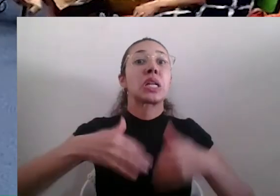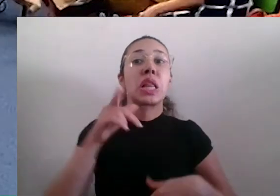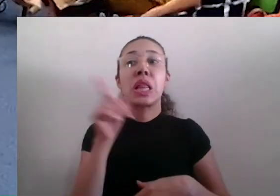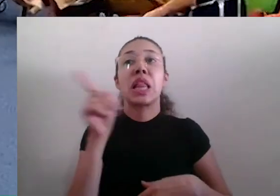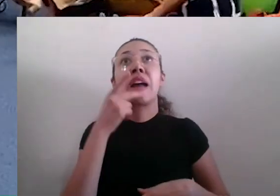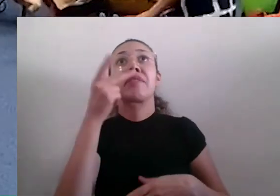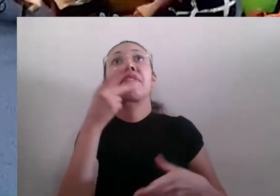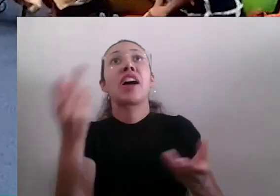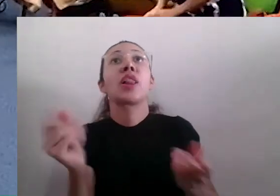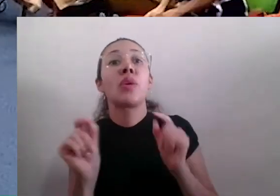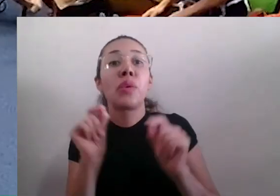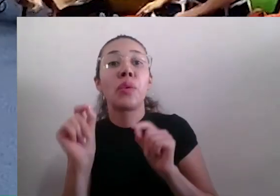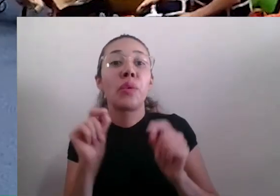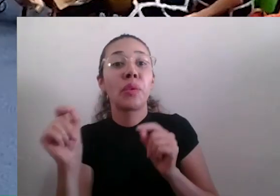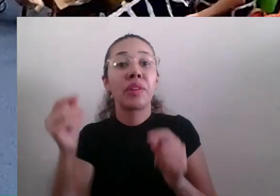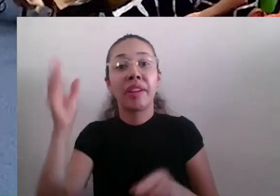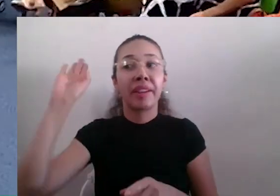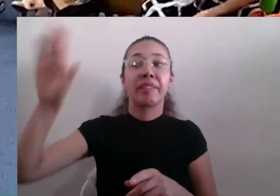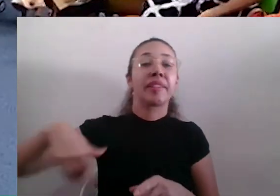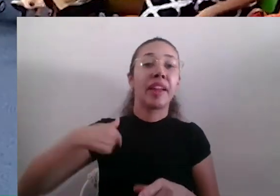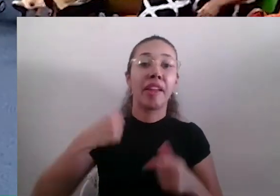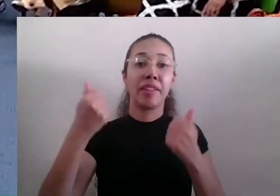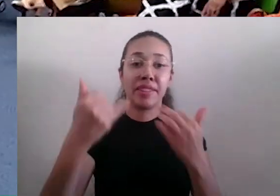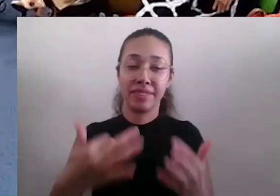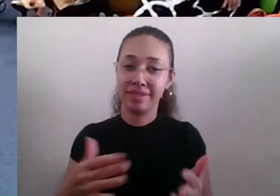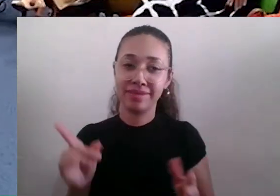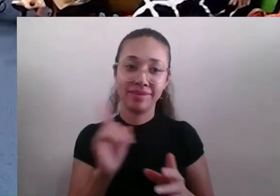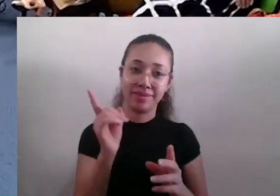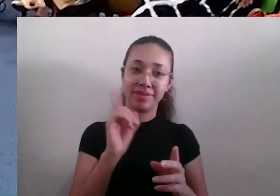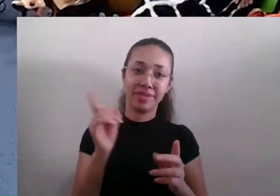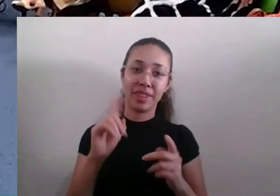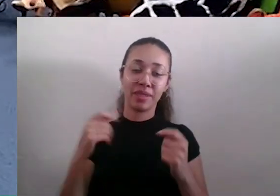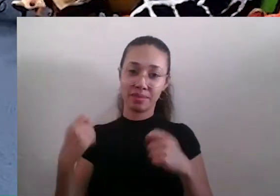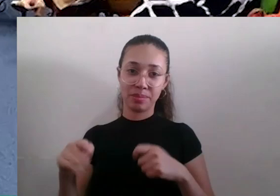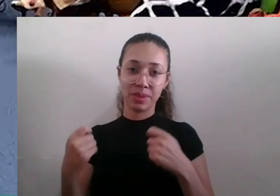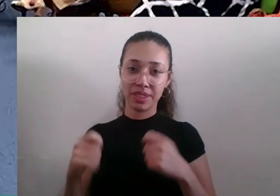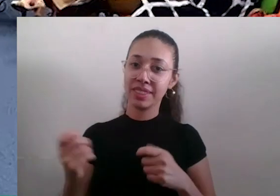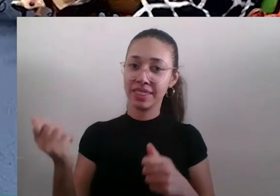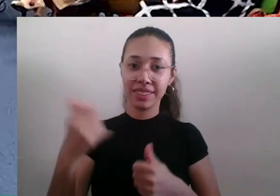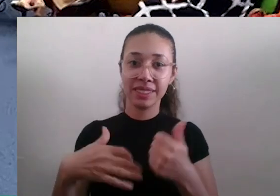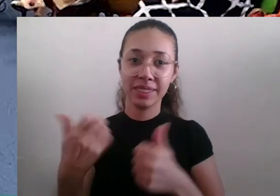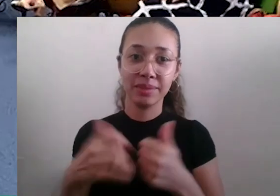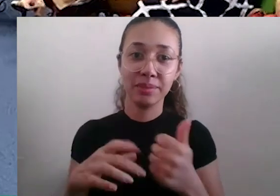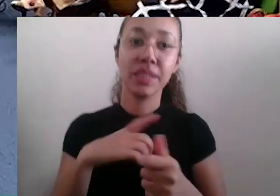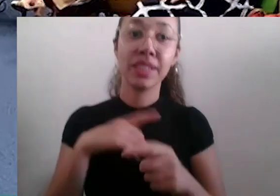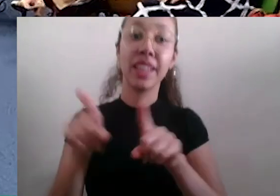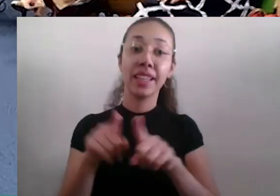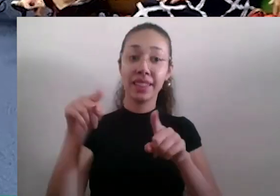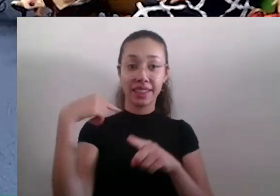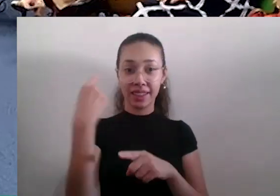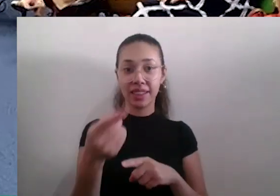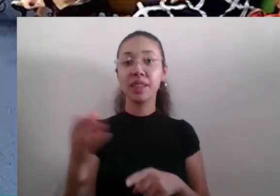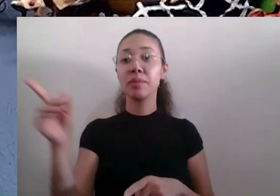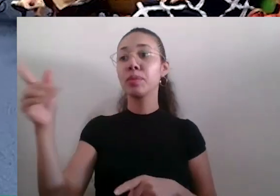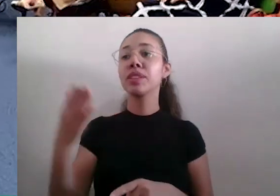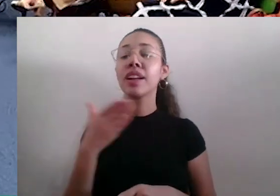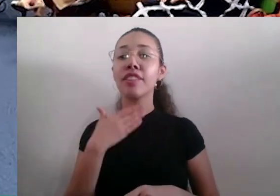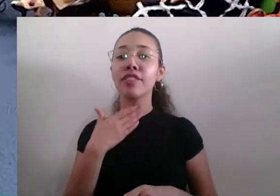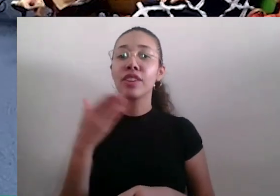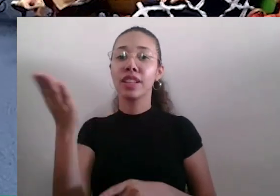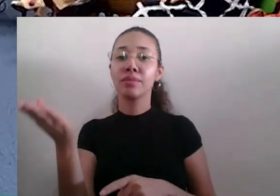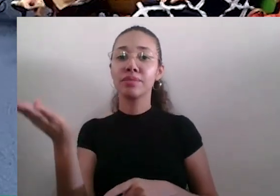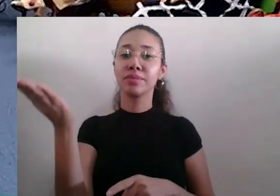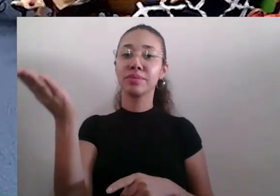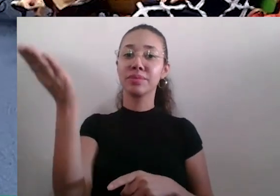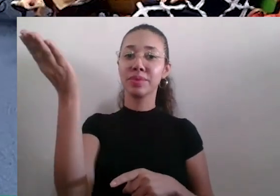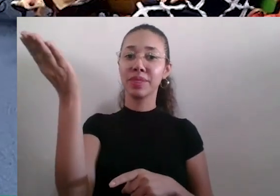não você diz Ah então é assim assado não sei que explica a perícia tará tará aí depois sobe a voz do cara mais um pouquinho bota mais duas